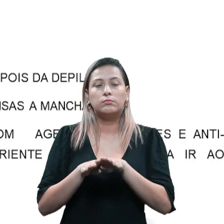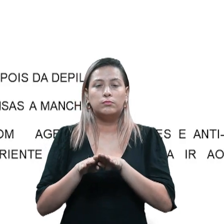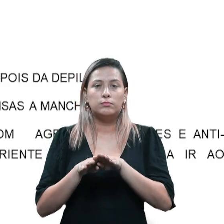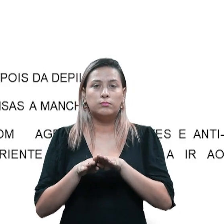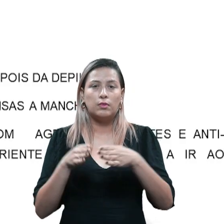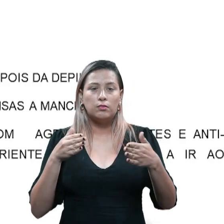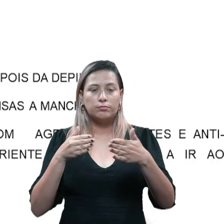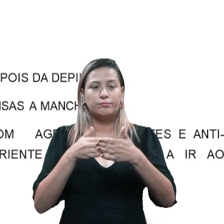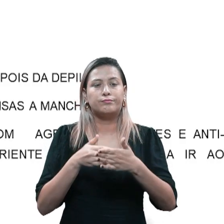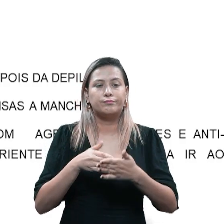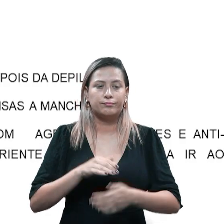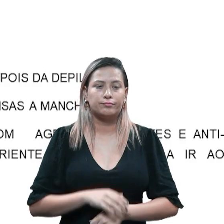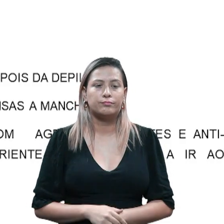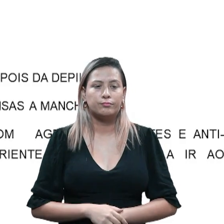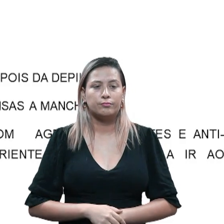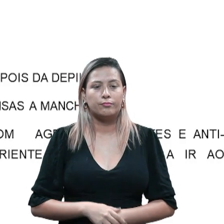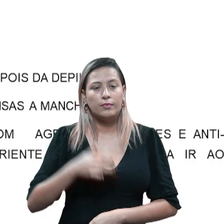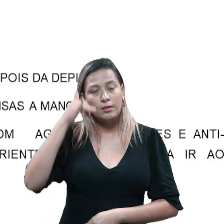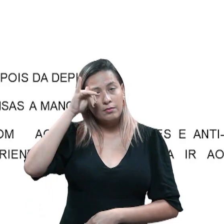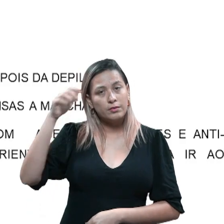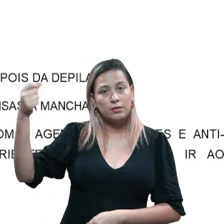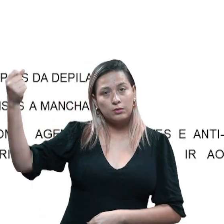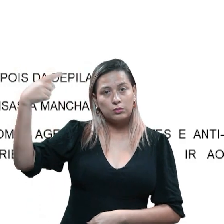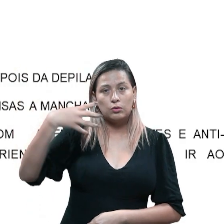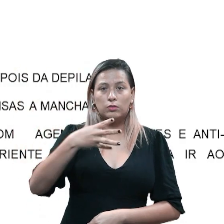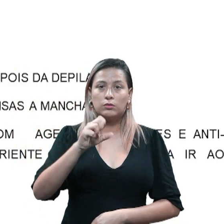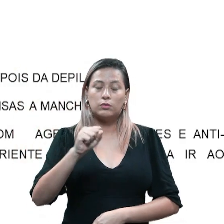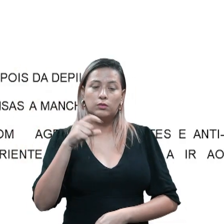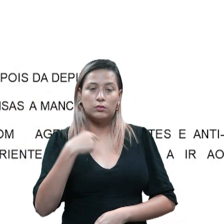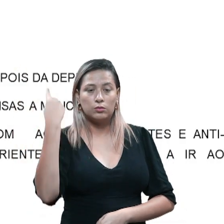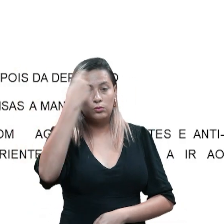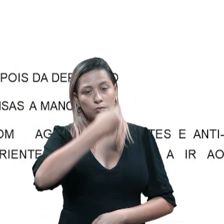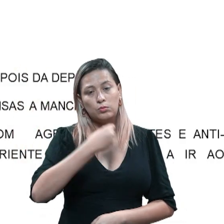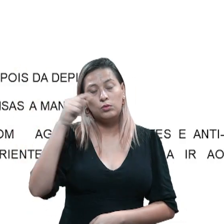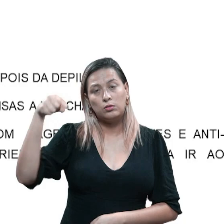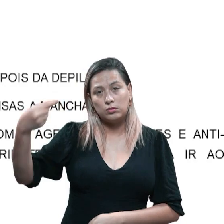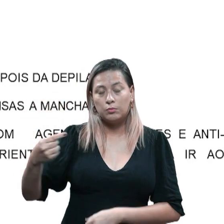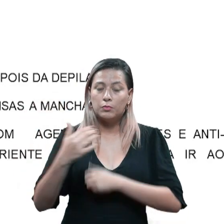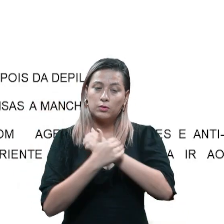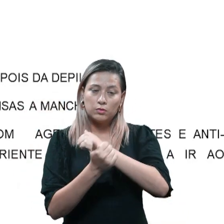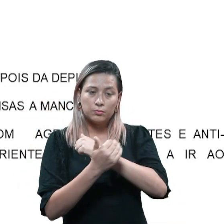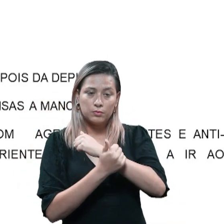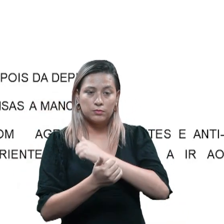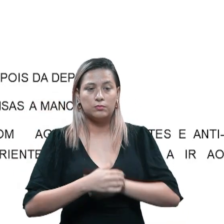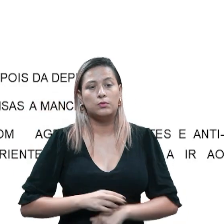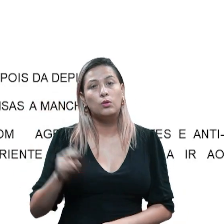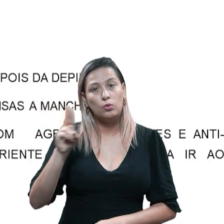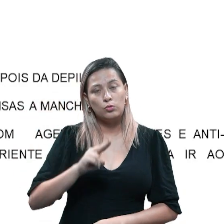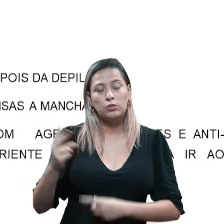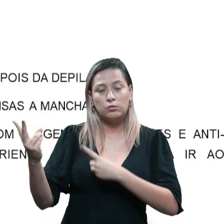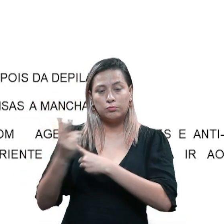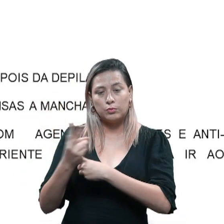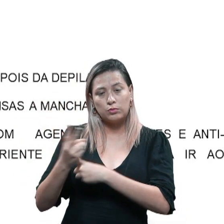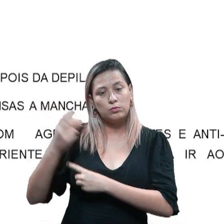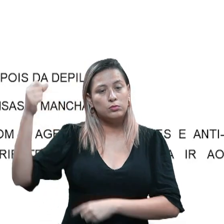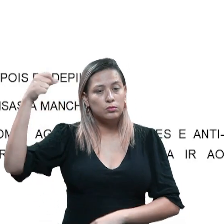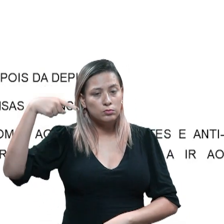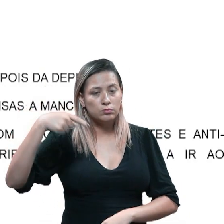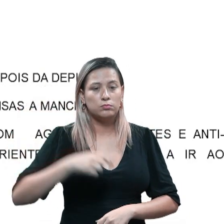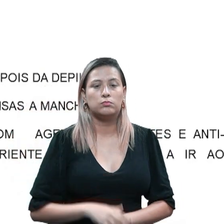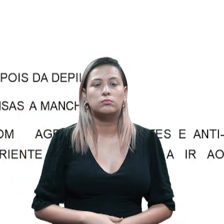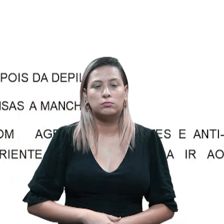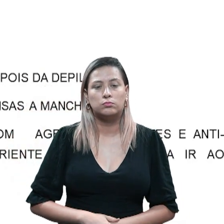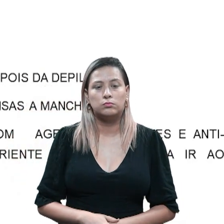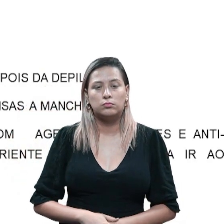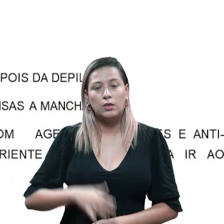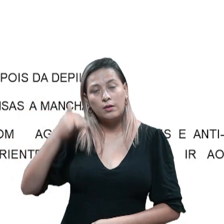fios. Evite o sol nas 48 horas seguintes à depilação. Use o protetor solar, ele combate